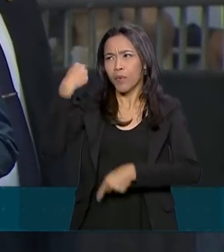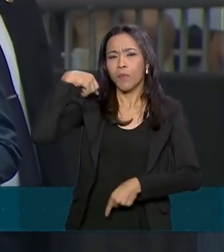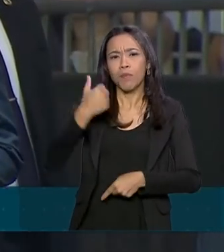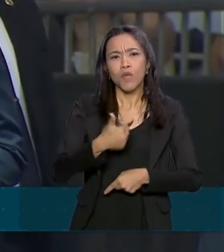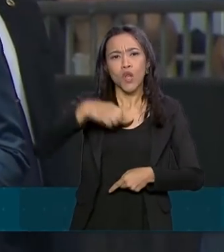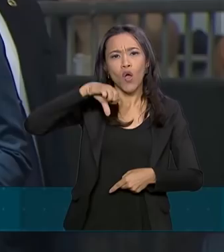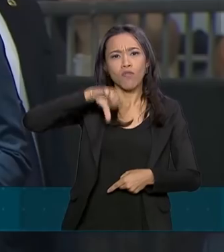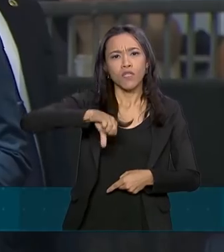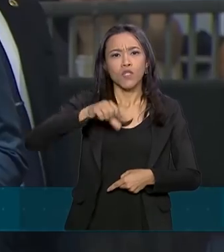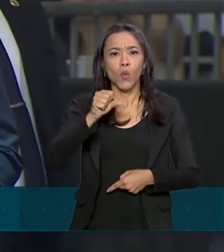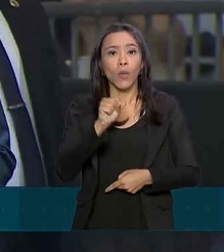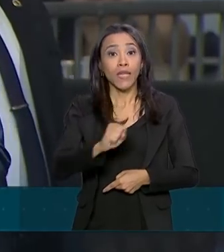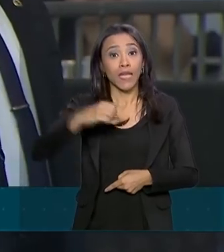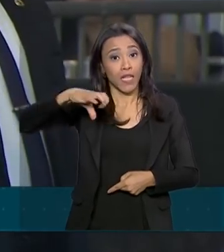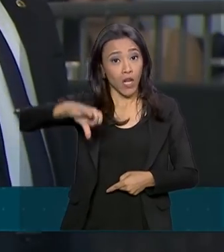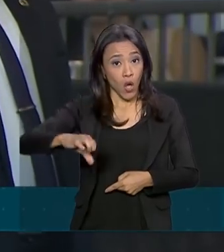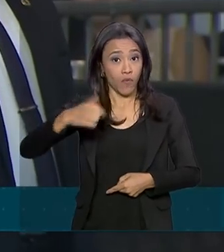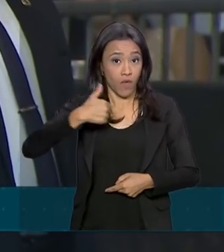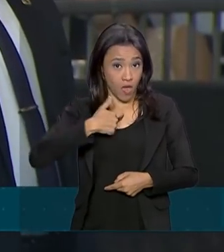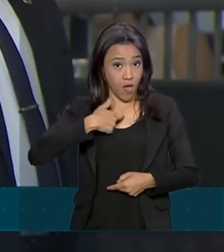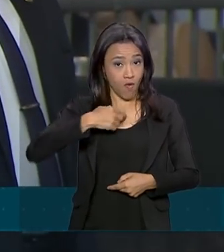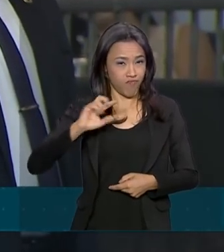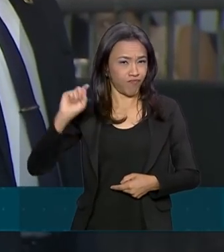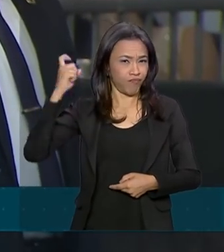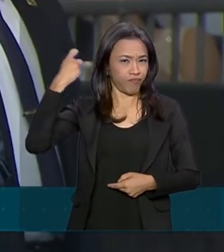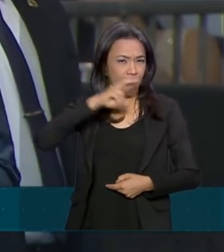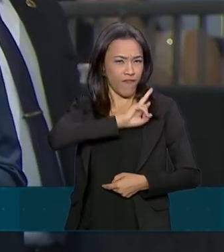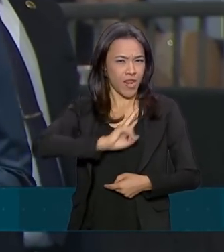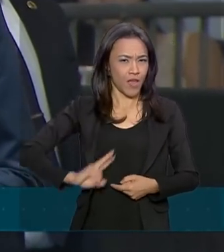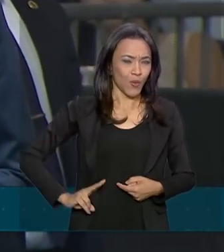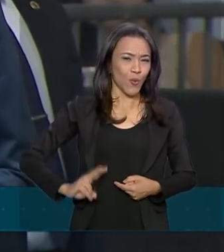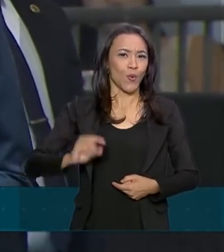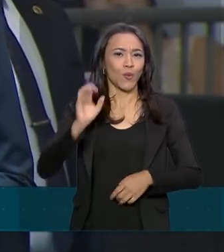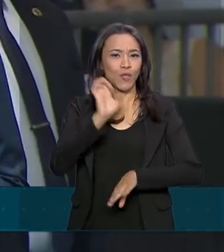1989, eu era vereador no Rio de Janeiro e